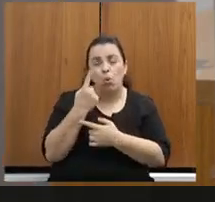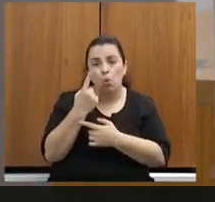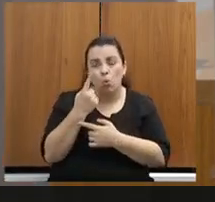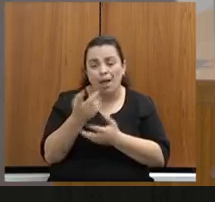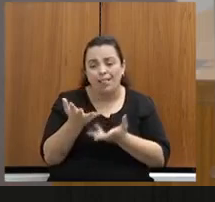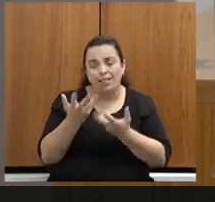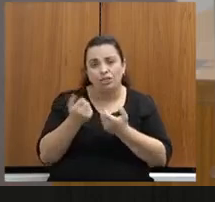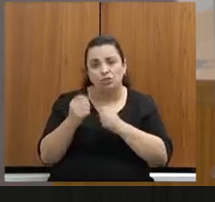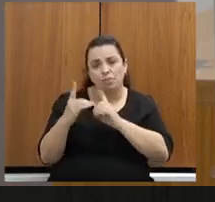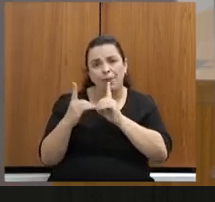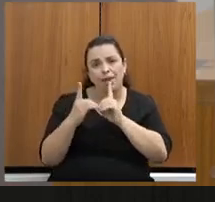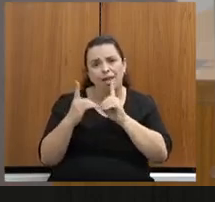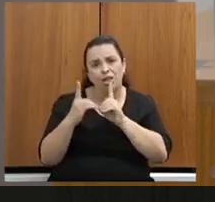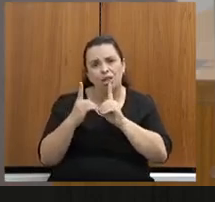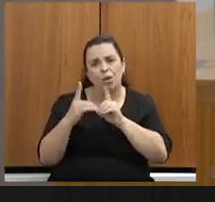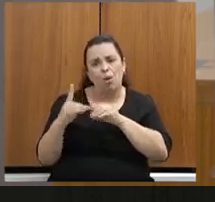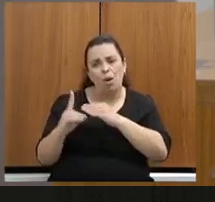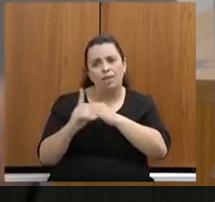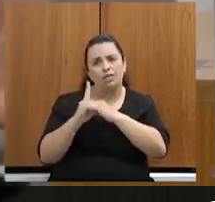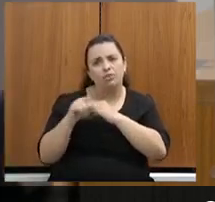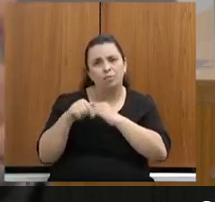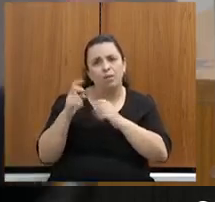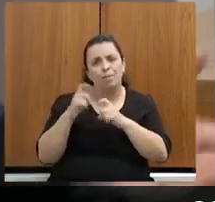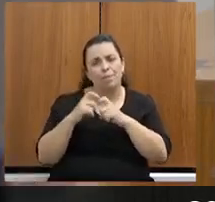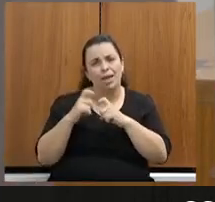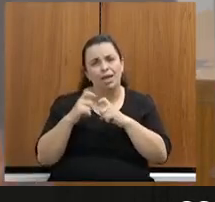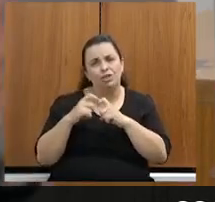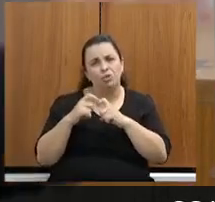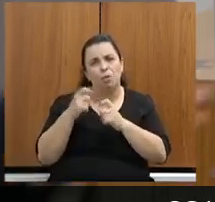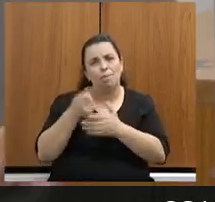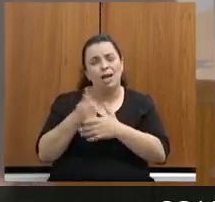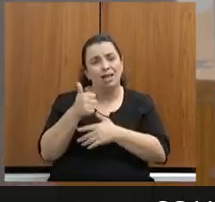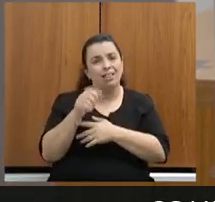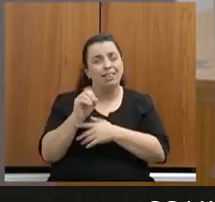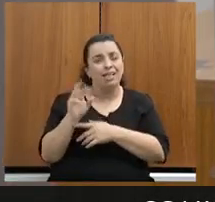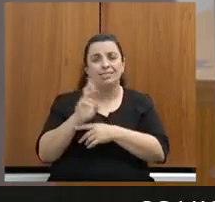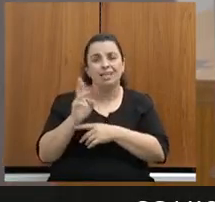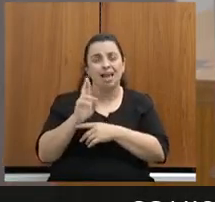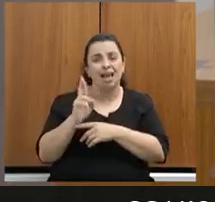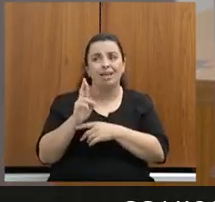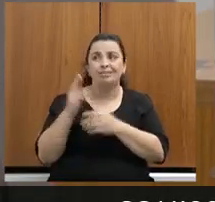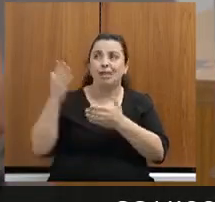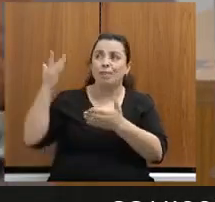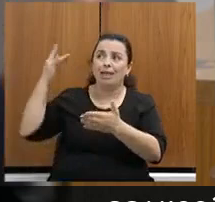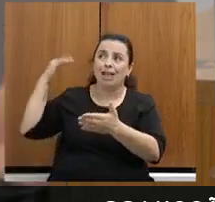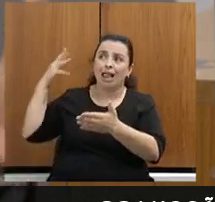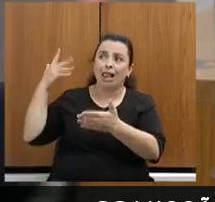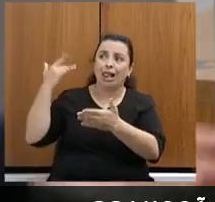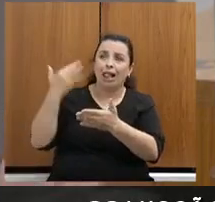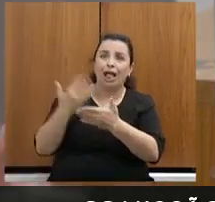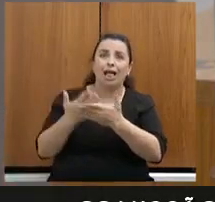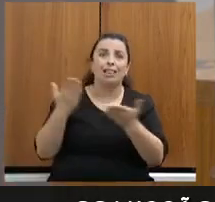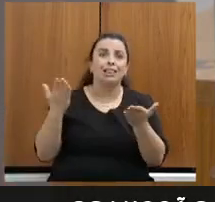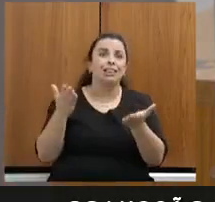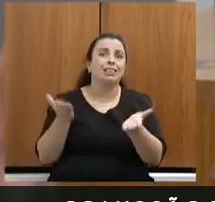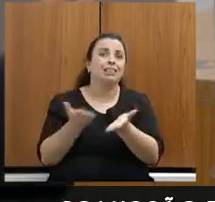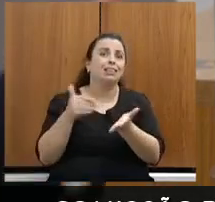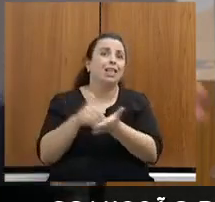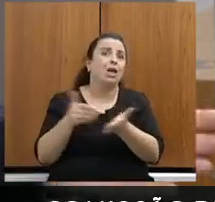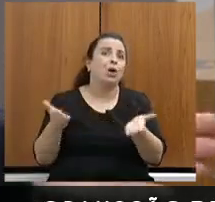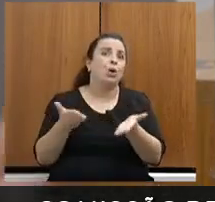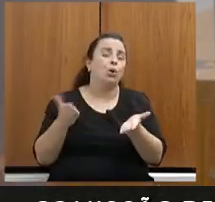anos da de Fernando Henrique Cardoso é o mesmo valor consulta em torno de 10reais E aí as pessoas não